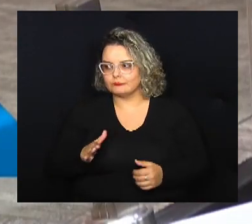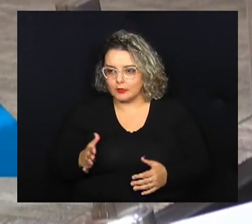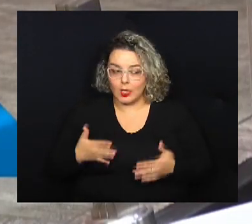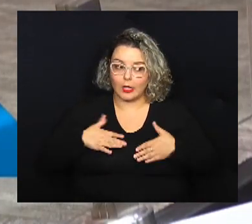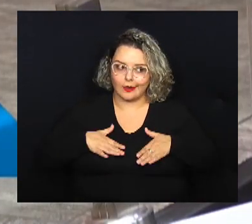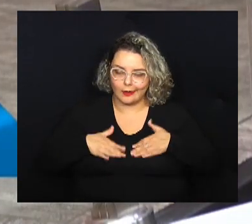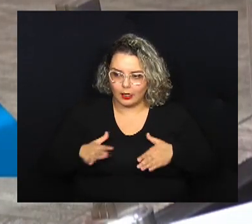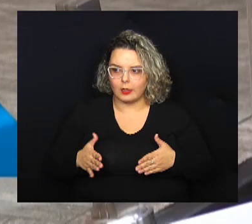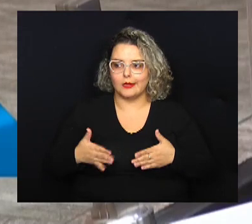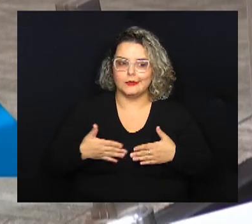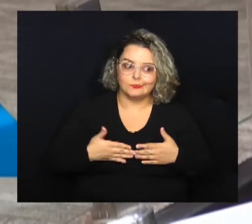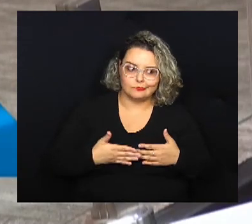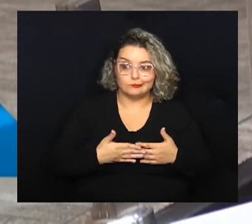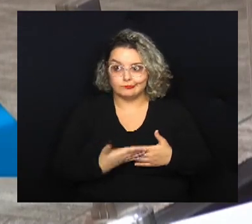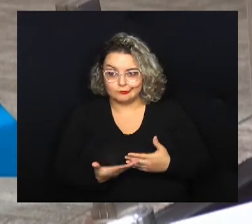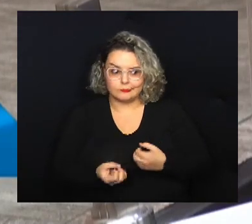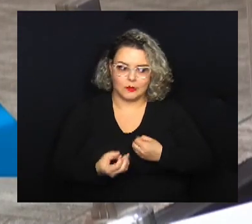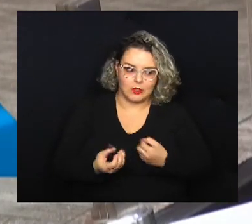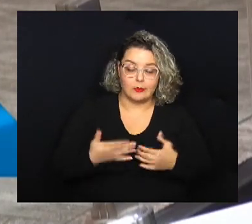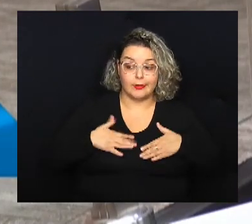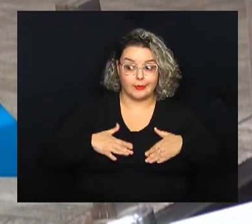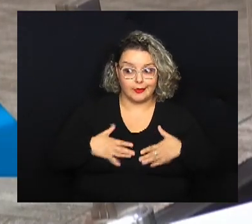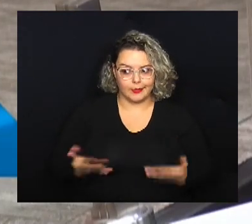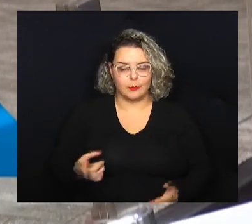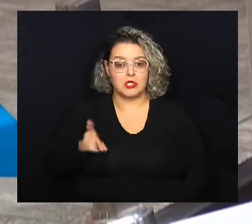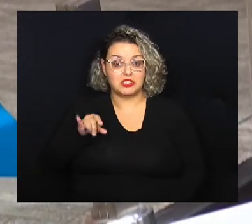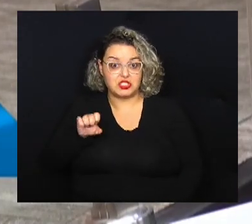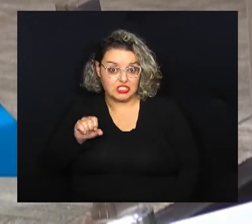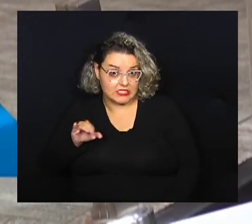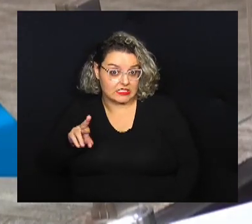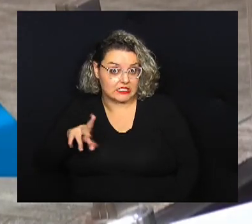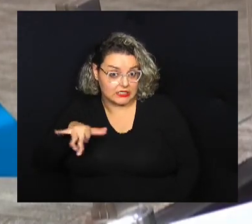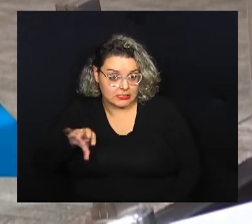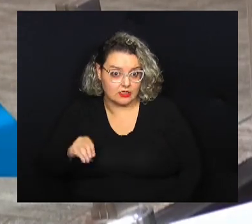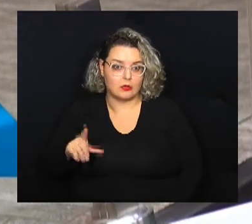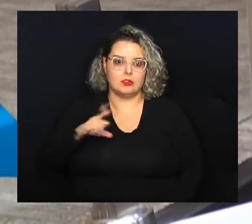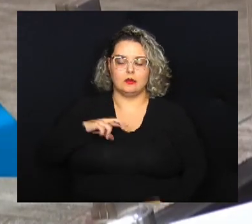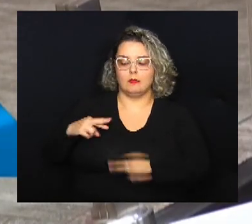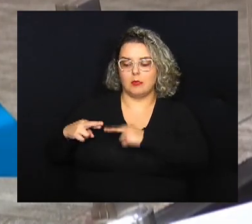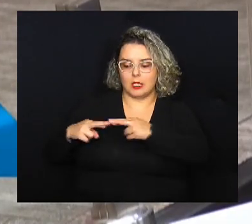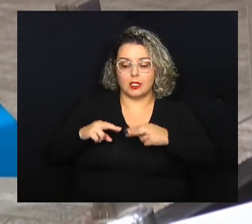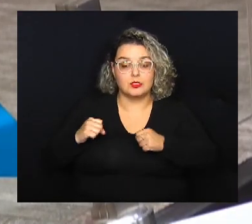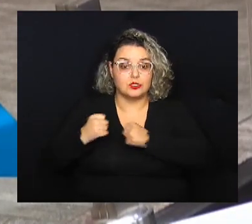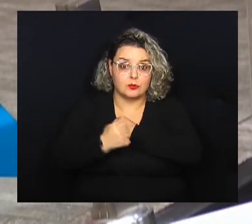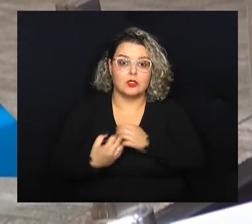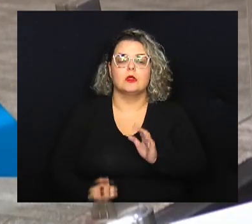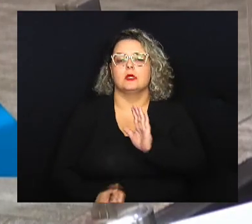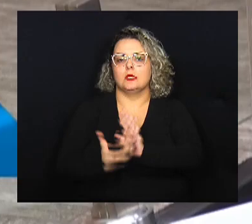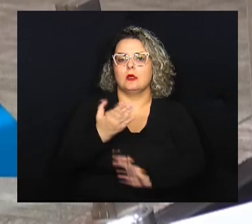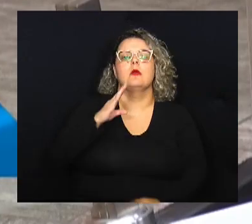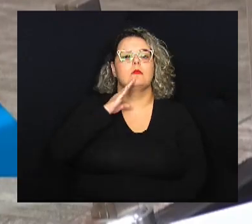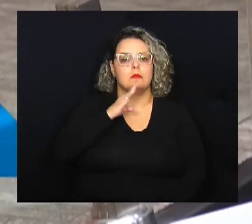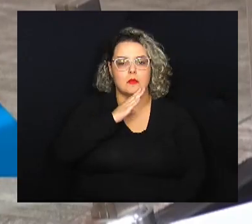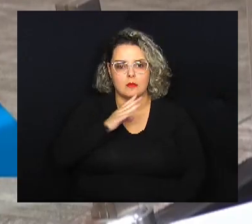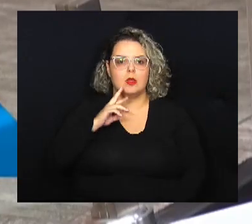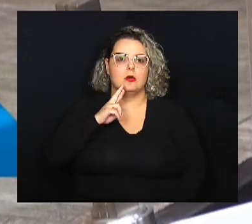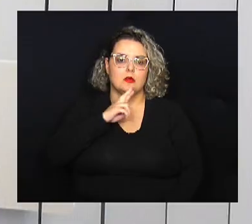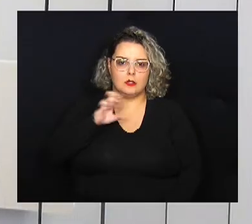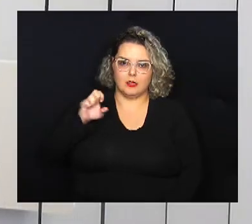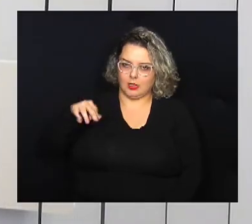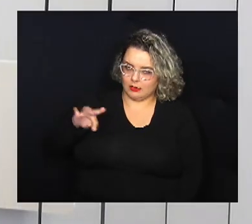das informações, que a gente tenha realmente uma rede de proteção sendo criada aqui com bares, restaurantes e